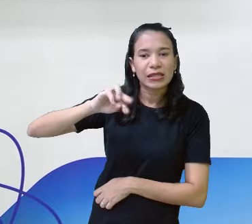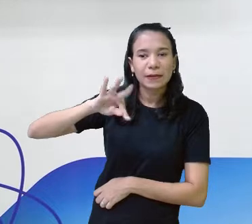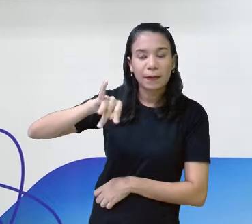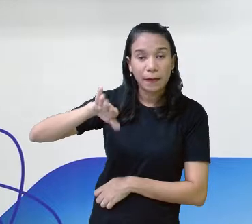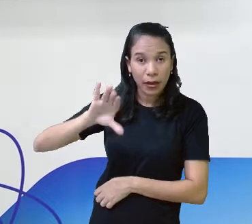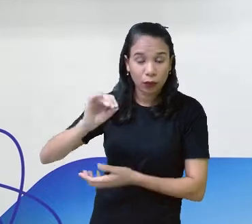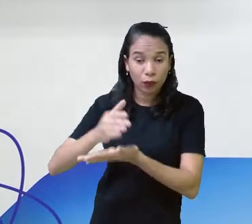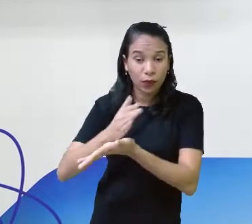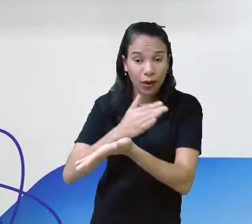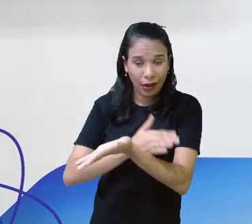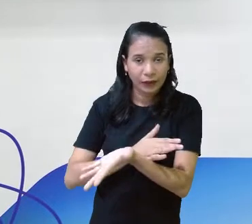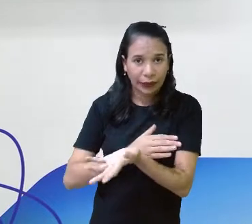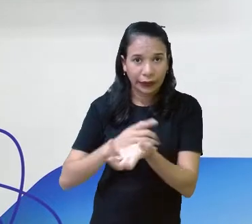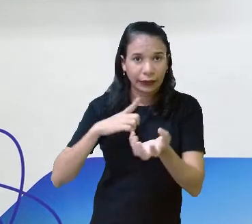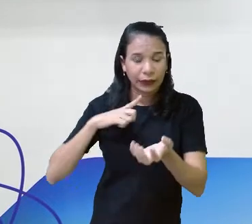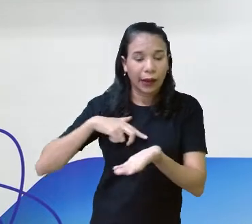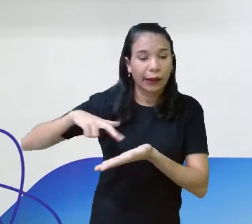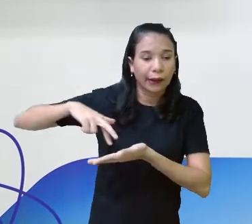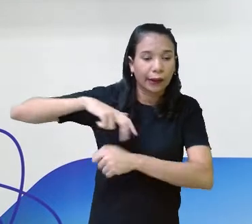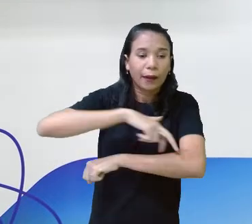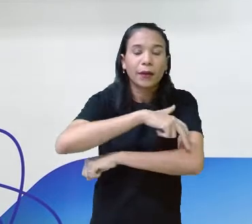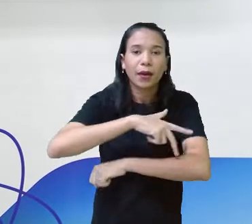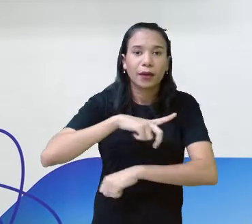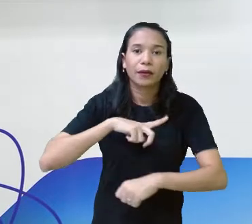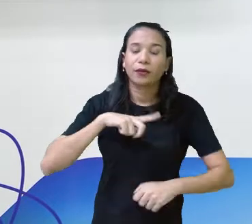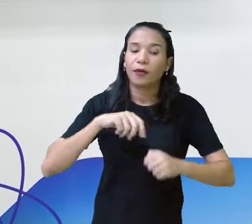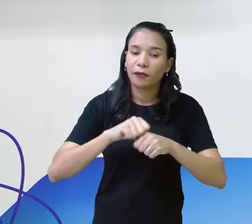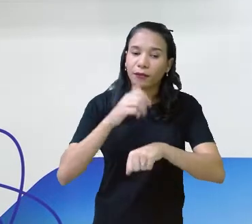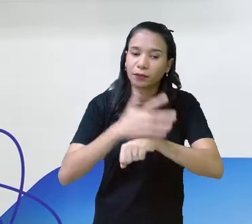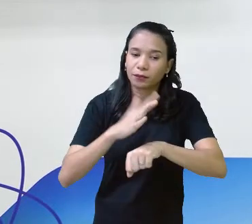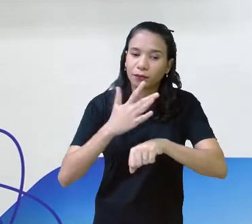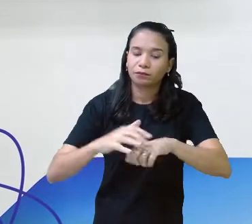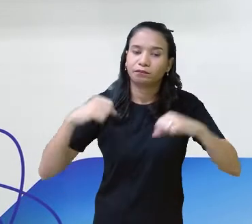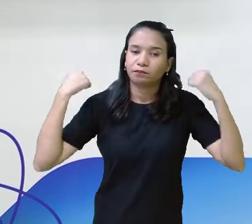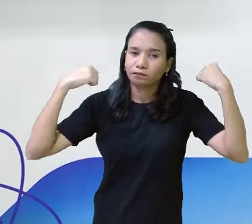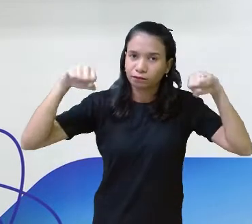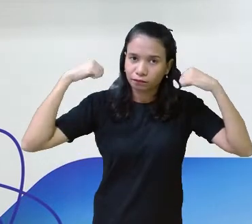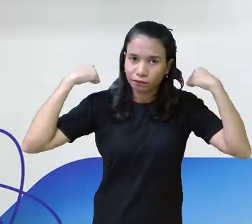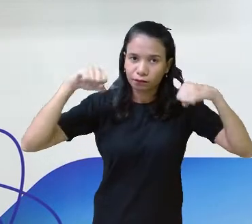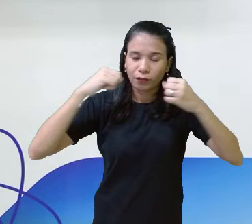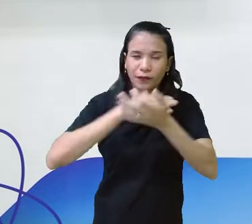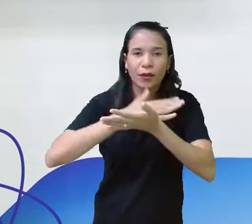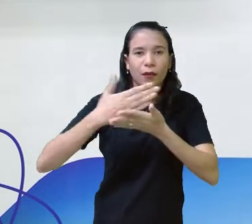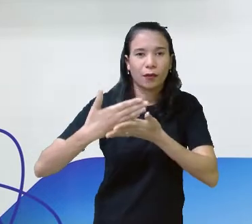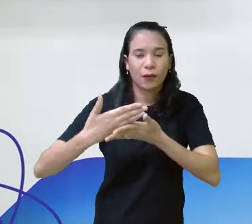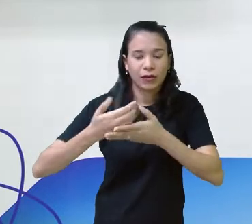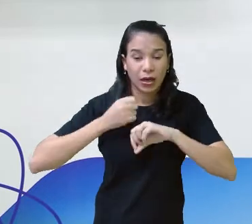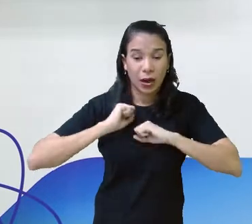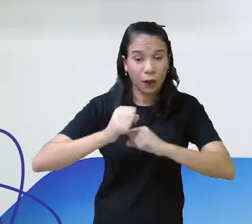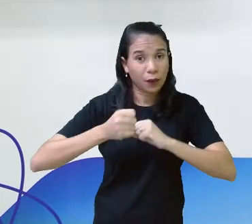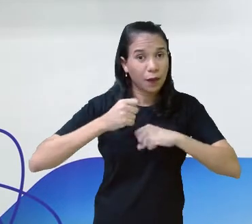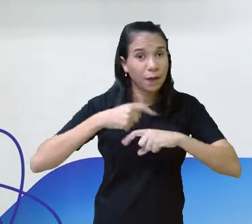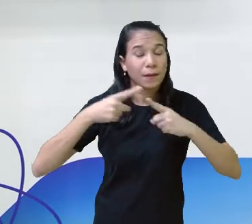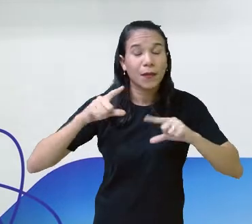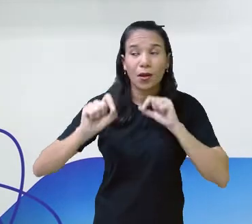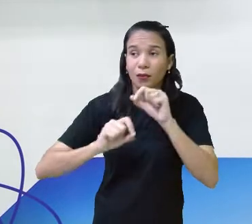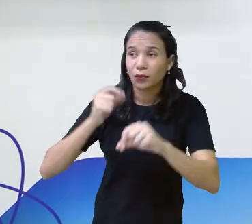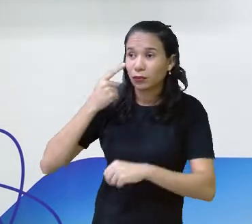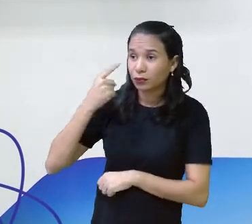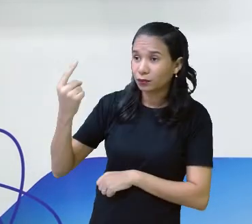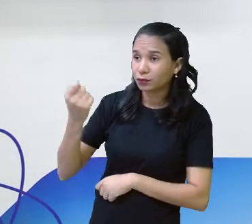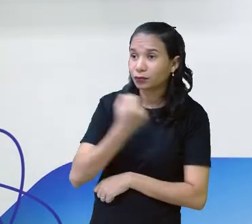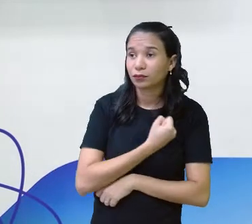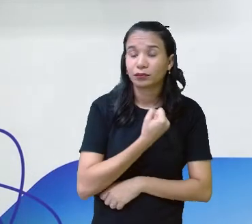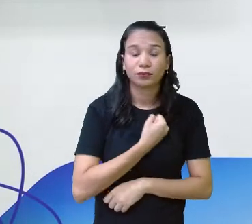entender que ela fez ali alguns exercícios para despertar seus músculos, para ela poder fazer aquele exercício. Mas aqui no número 2,